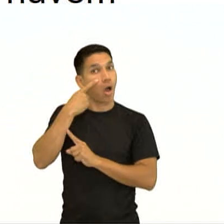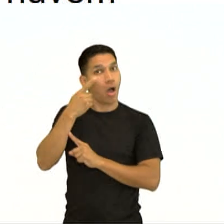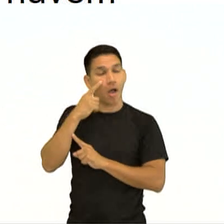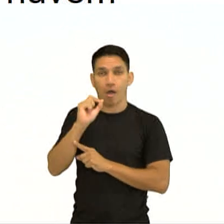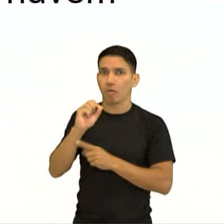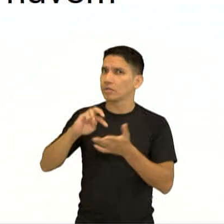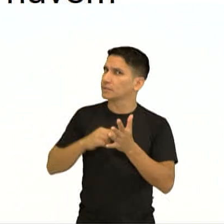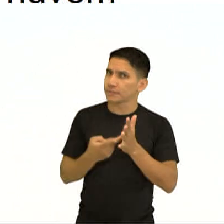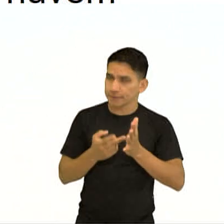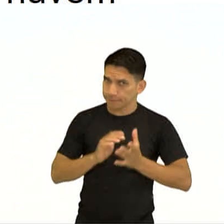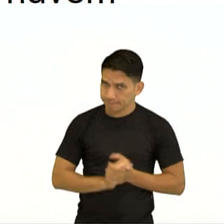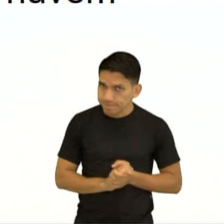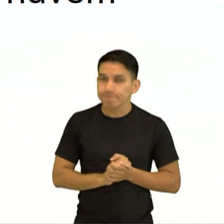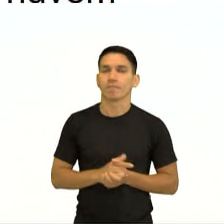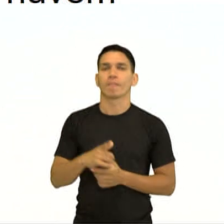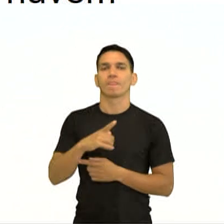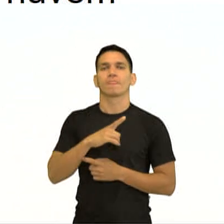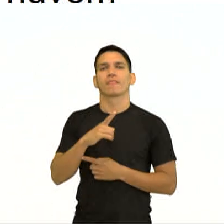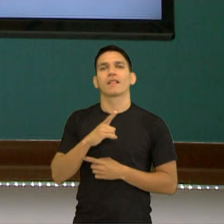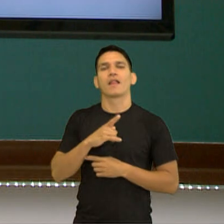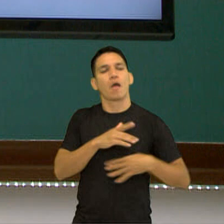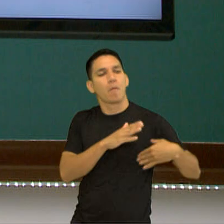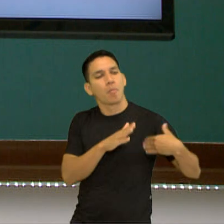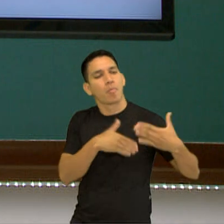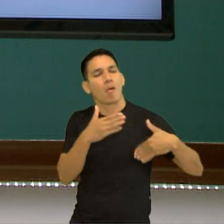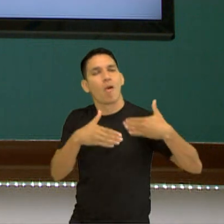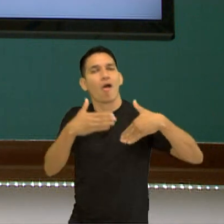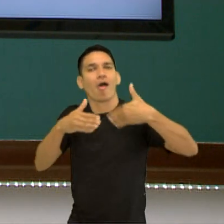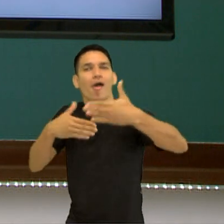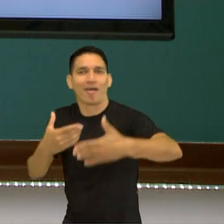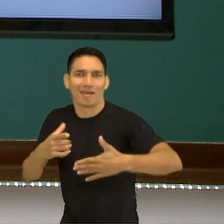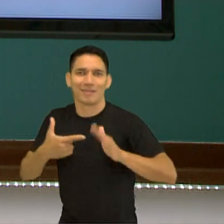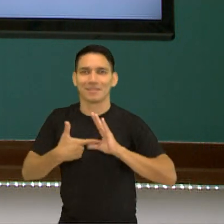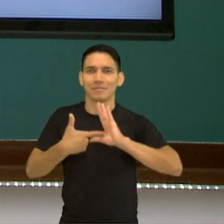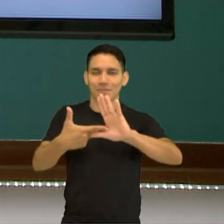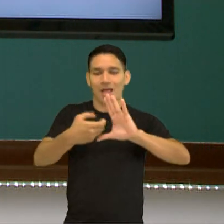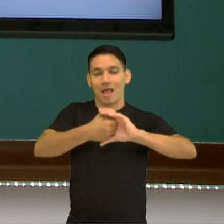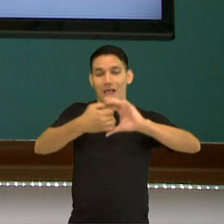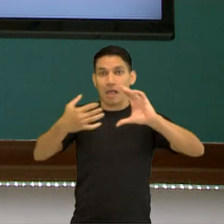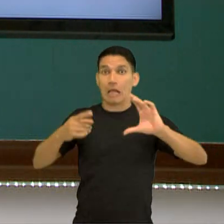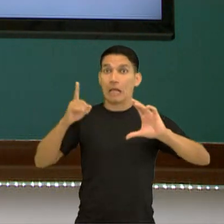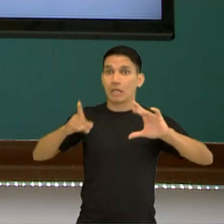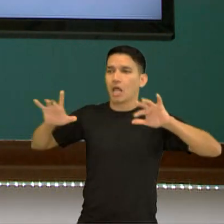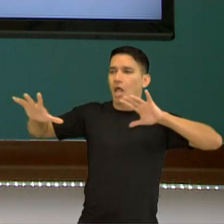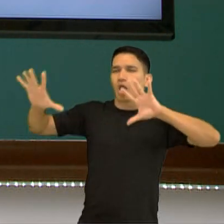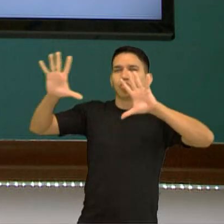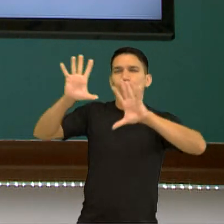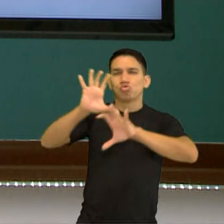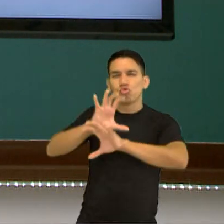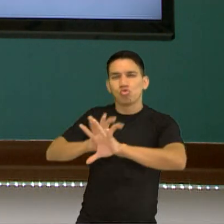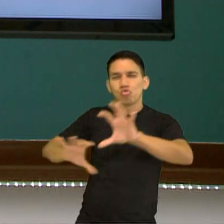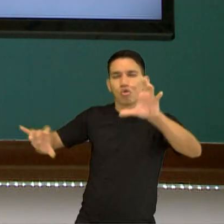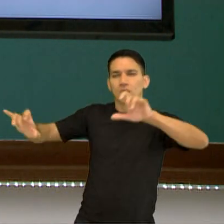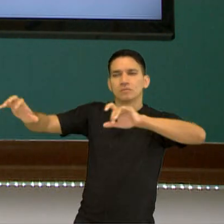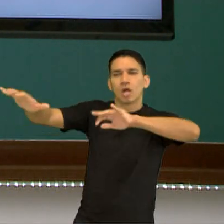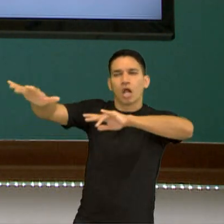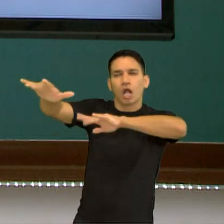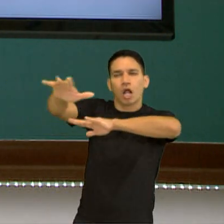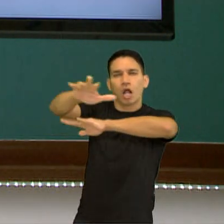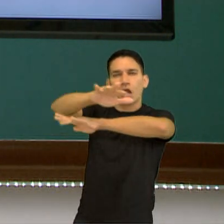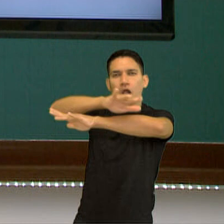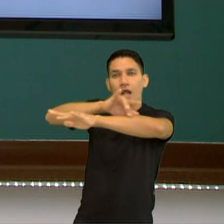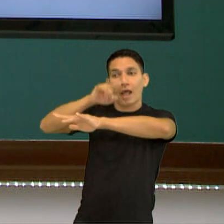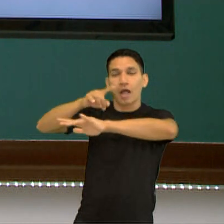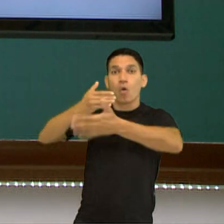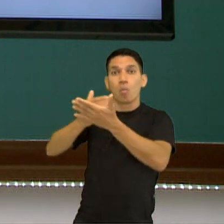significa? Que havia esse processo ali caracterizado como uma grande nuvem e essa grande nuvem começou